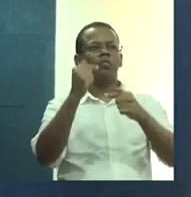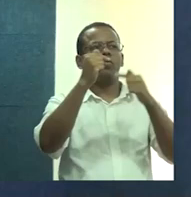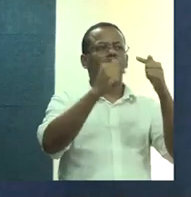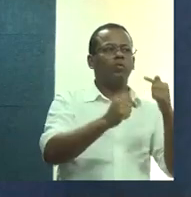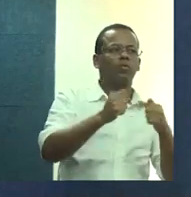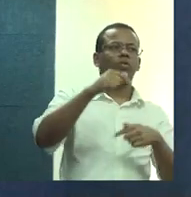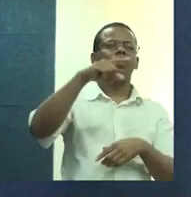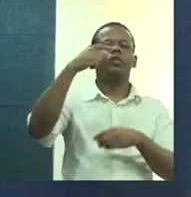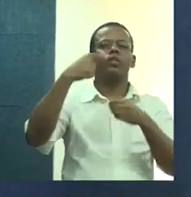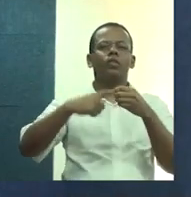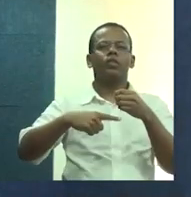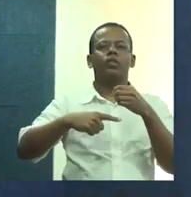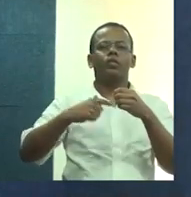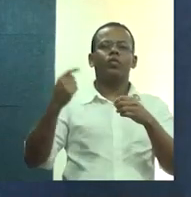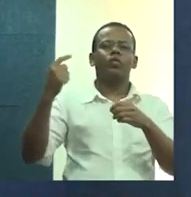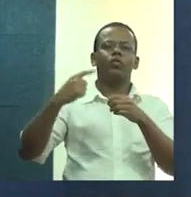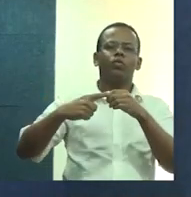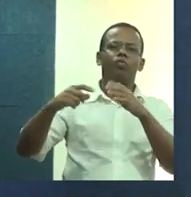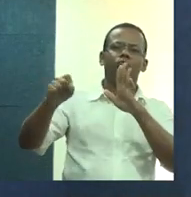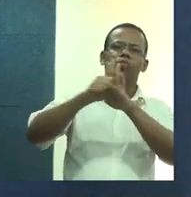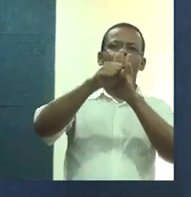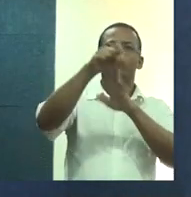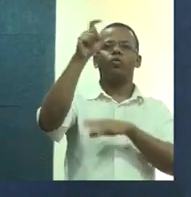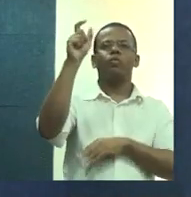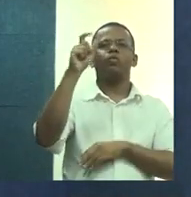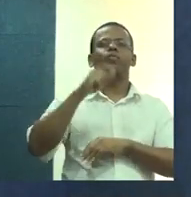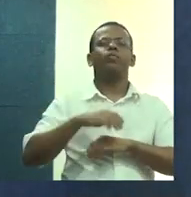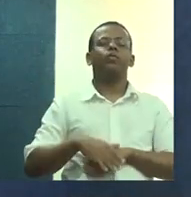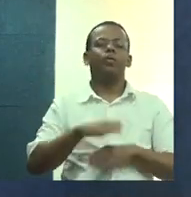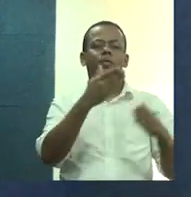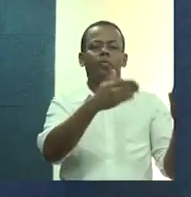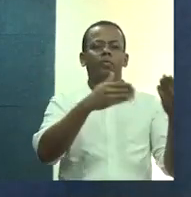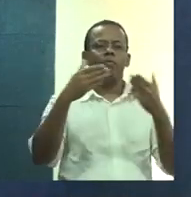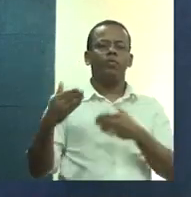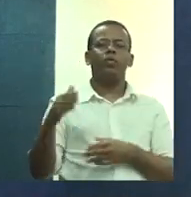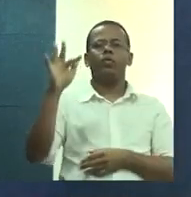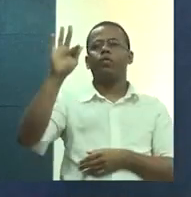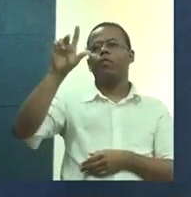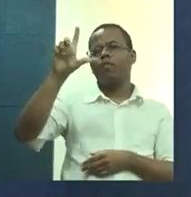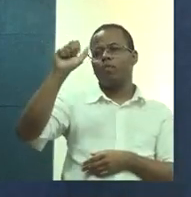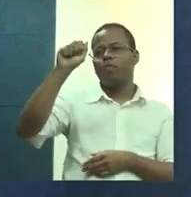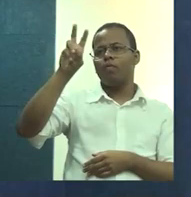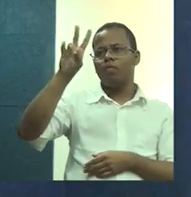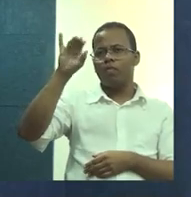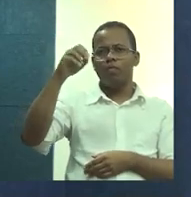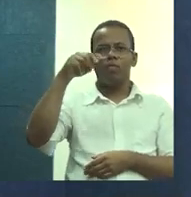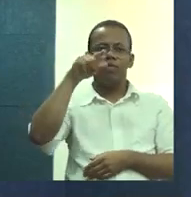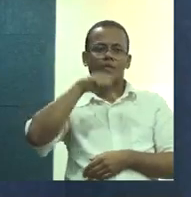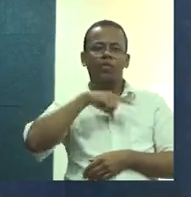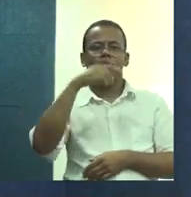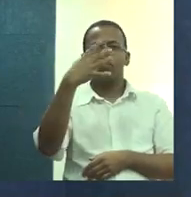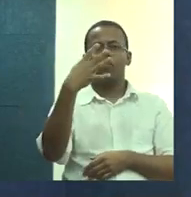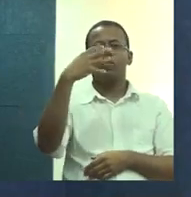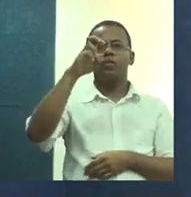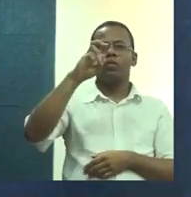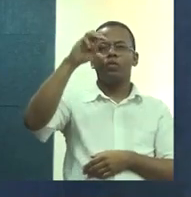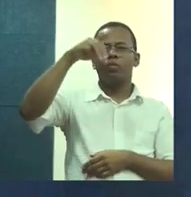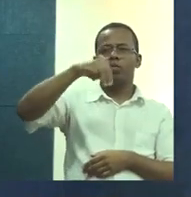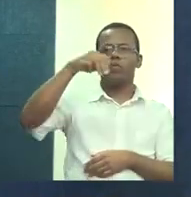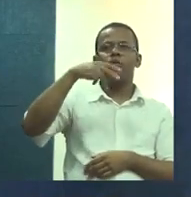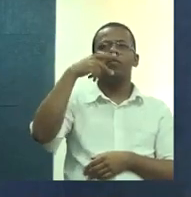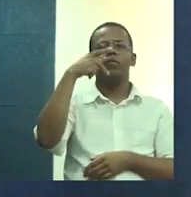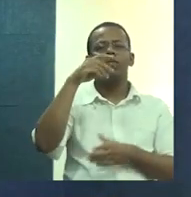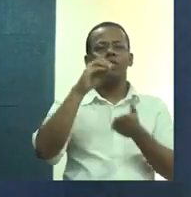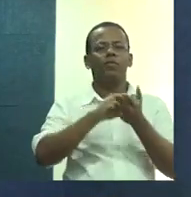políticas públicas de cidades da fundação pessoa Brahma bem-vindo Senhor Flávio o senhor terá 45 minutos de